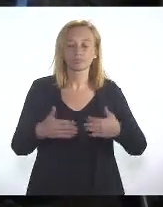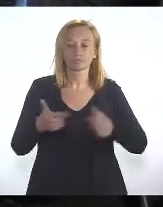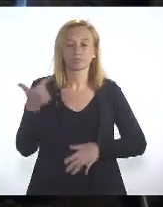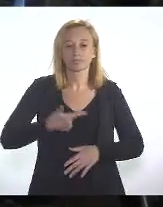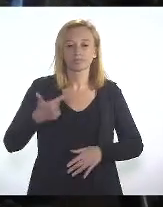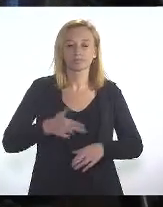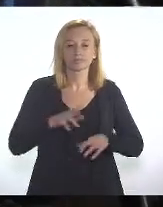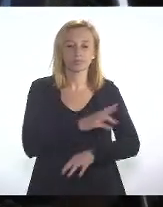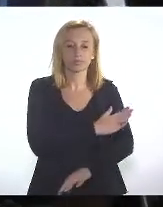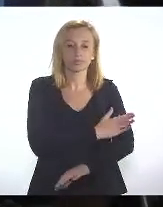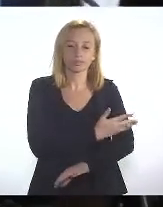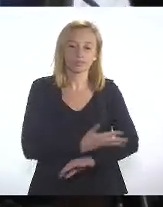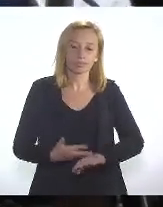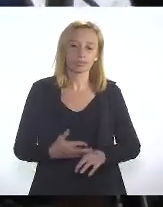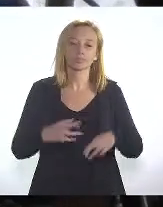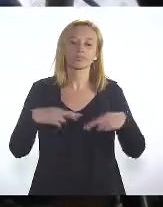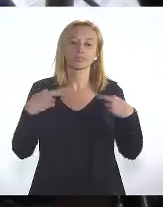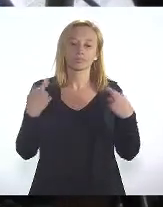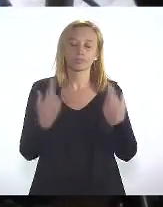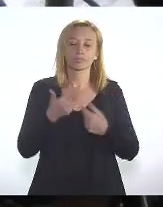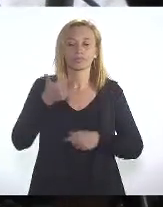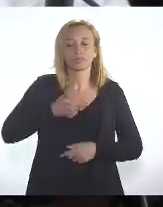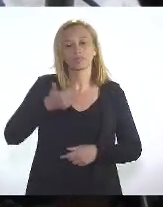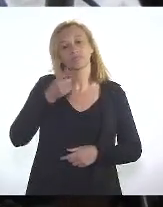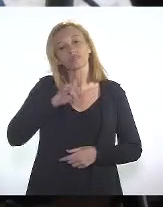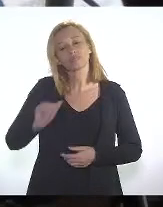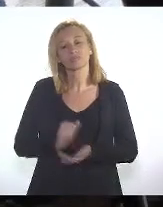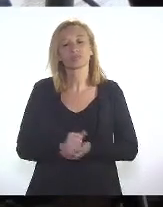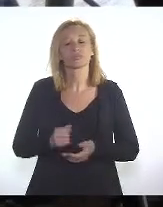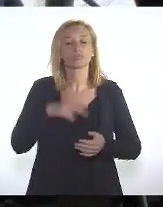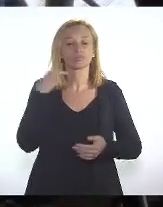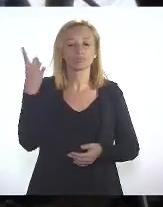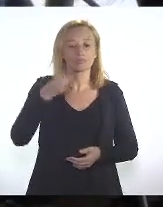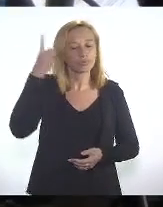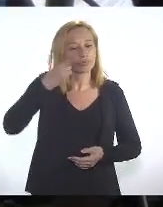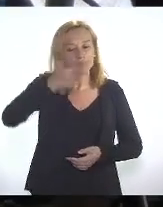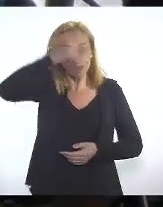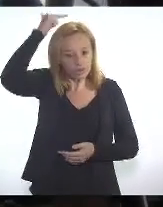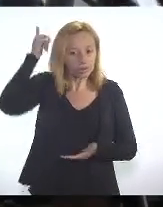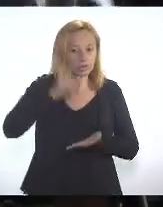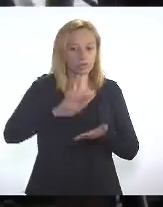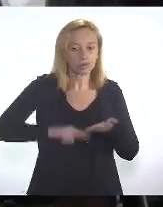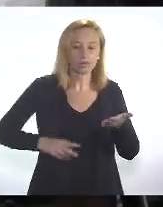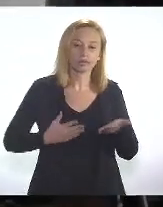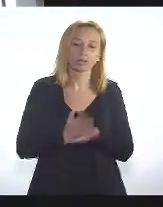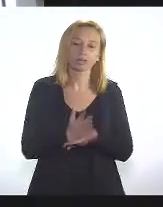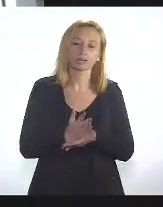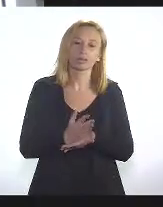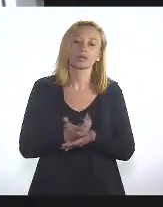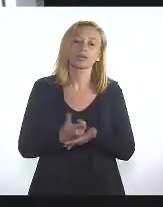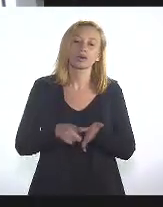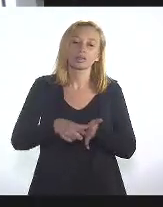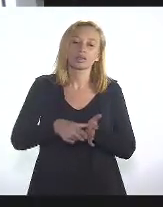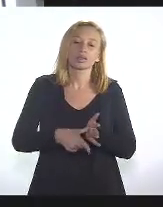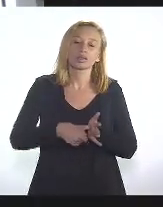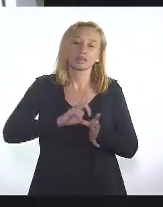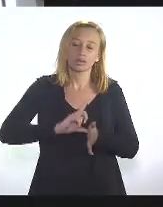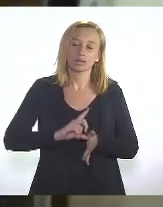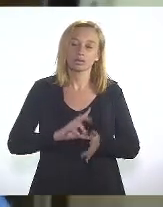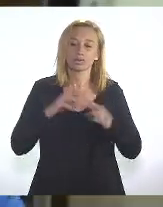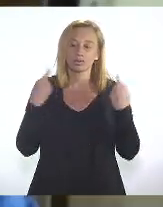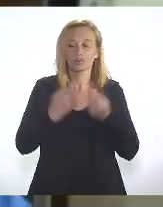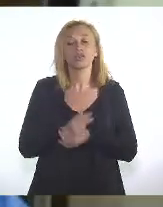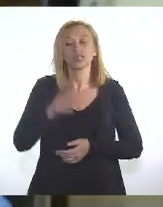sessão extraordinária do dia 12. A presidência convida o deputado Luiz Paulo a fazer a leitura da ata da sessão anterior. Senhor